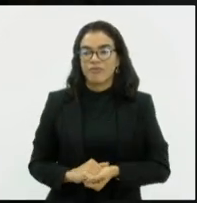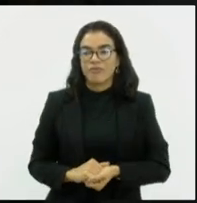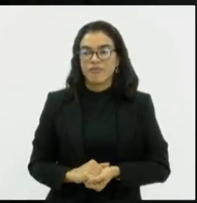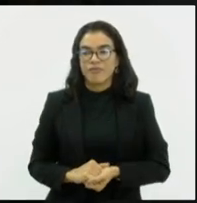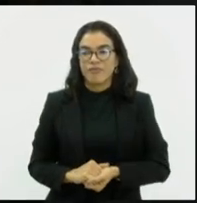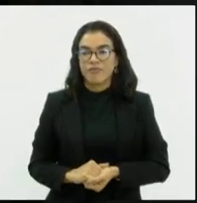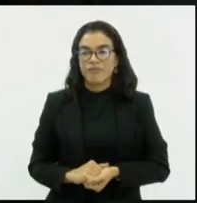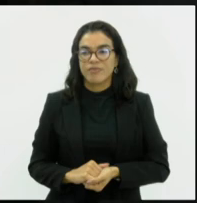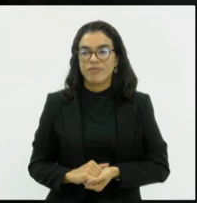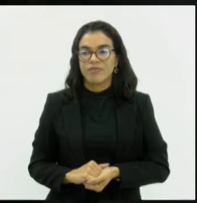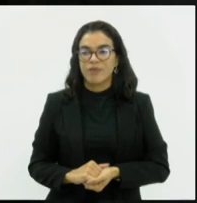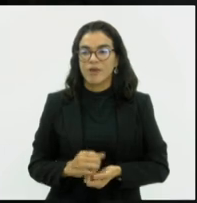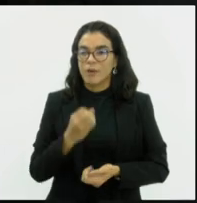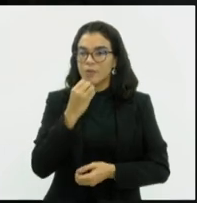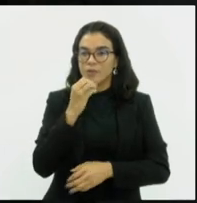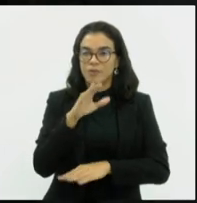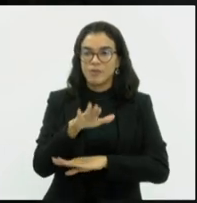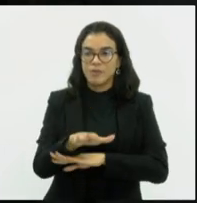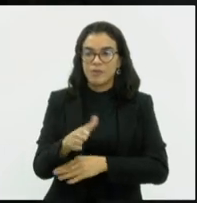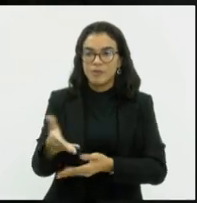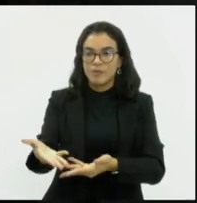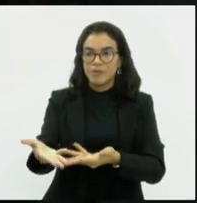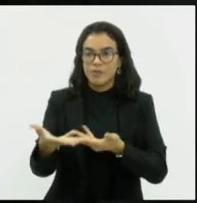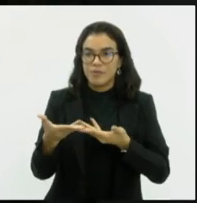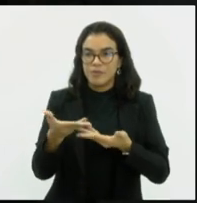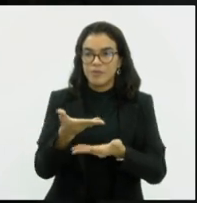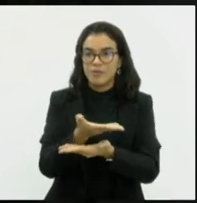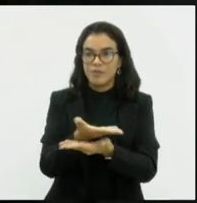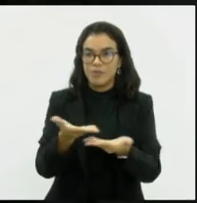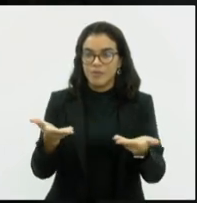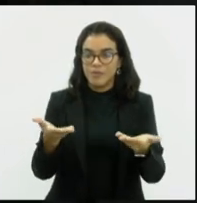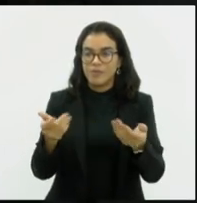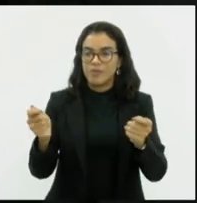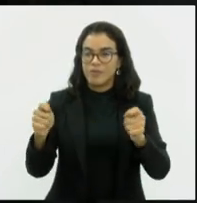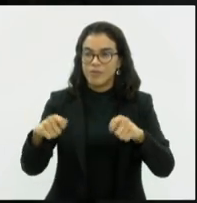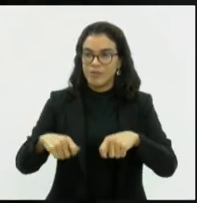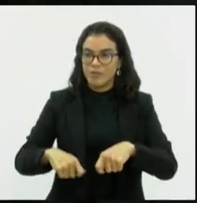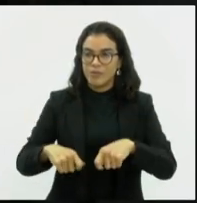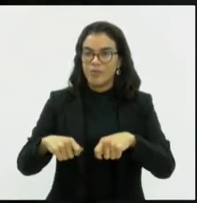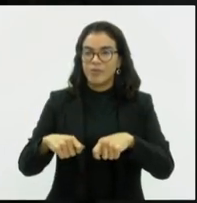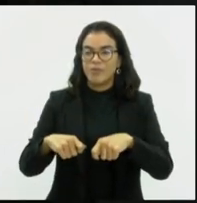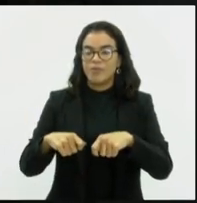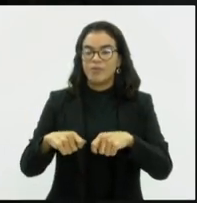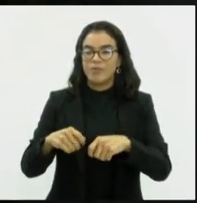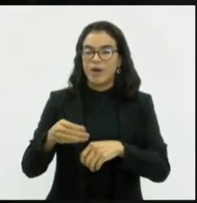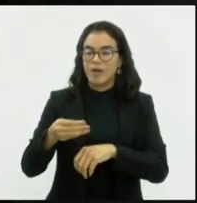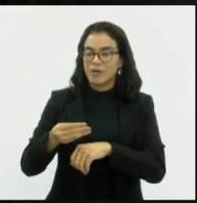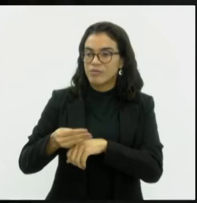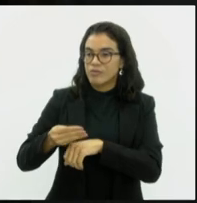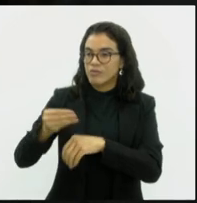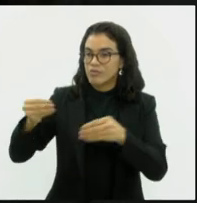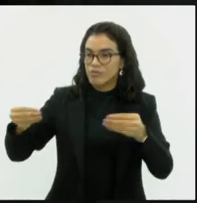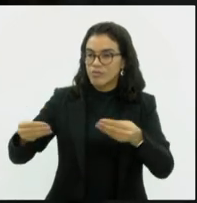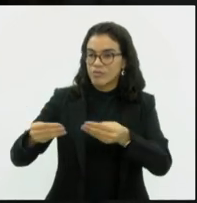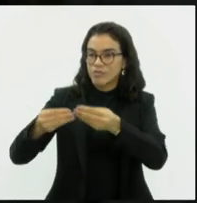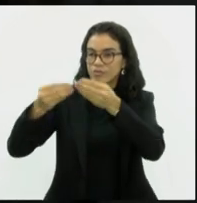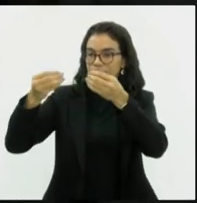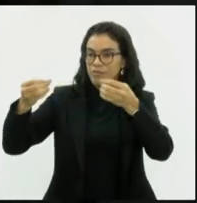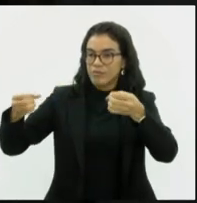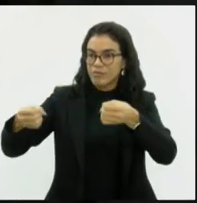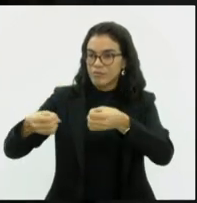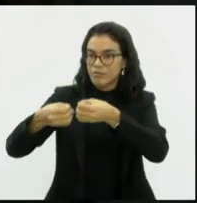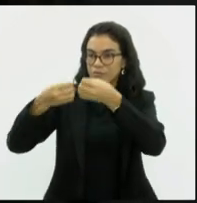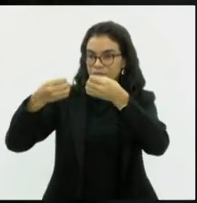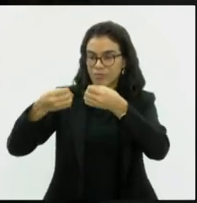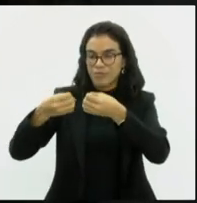E todos, uma boa tarde. Convido vocês aqui para que a gente possa ir aqui para um coquetel, que será servido na